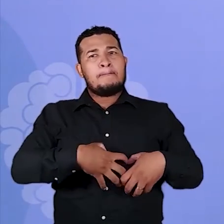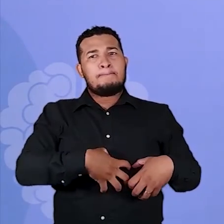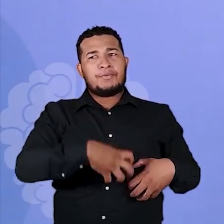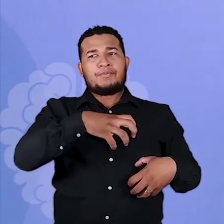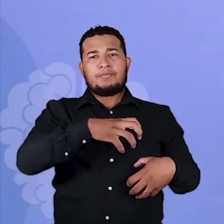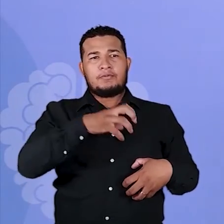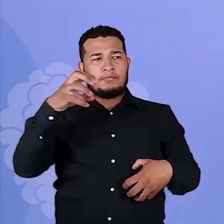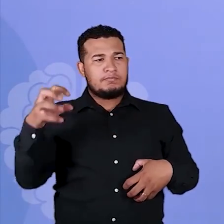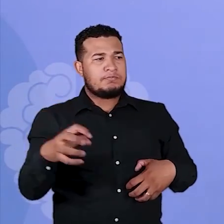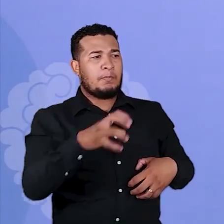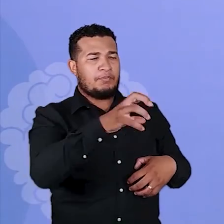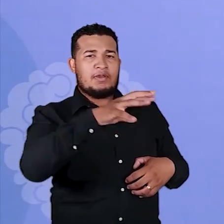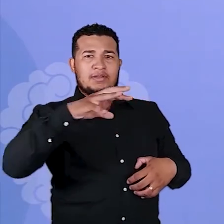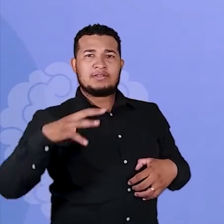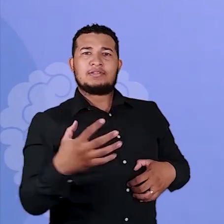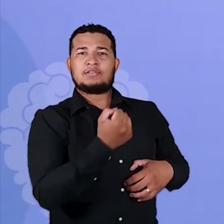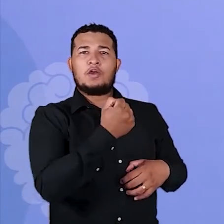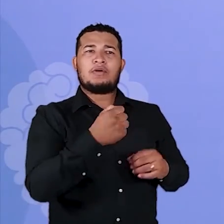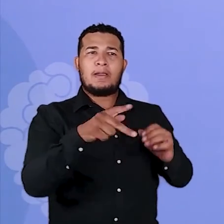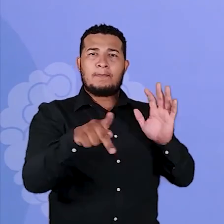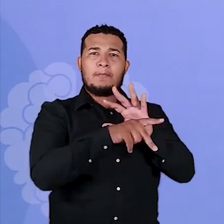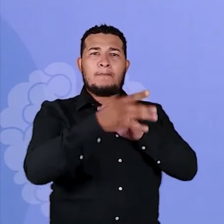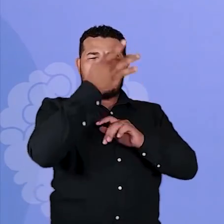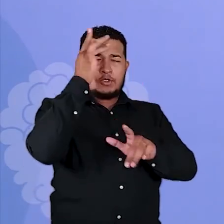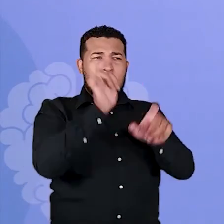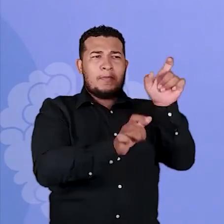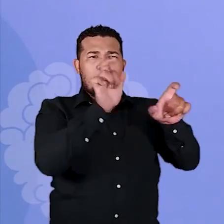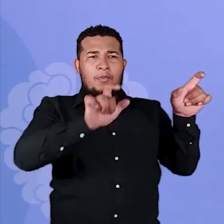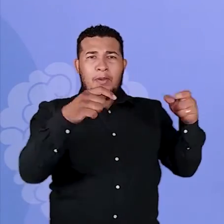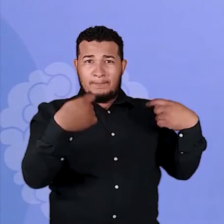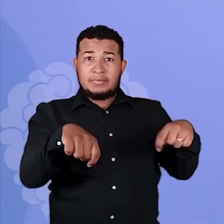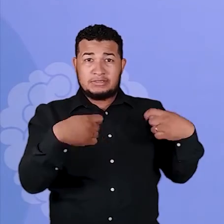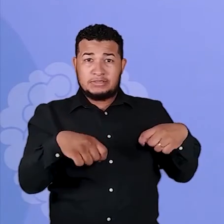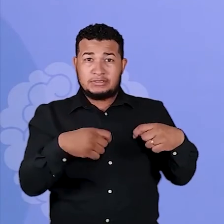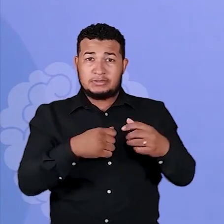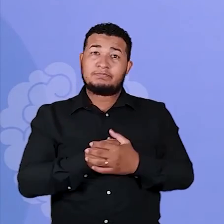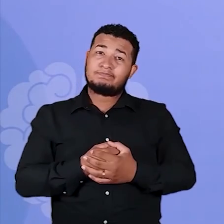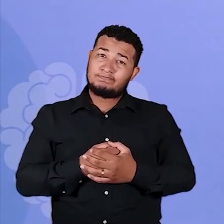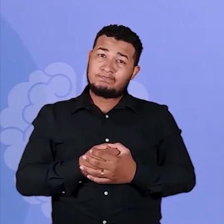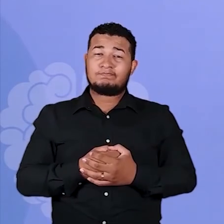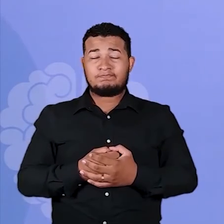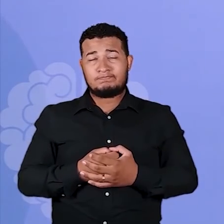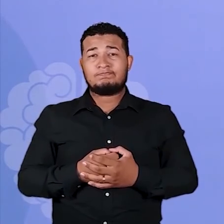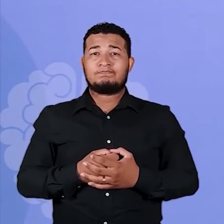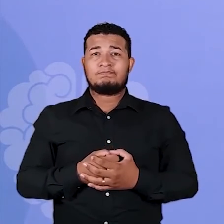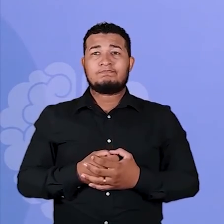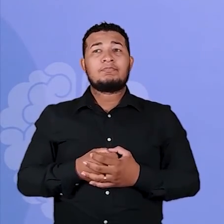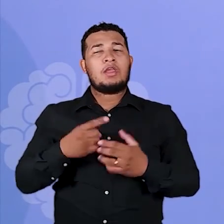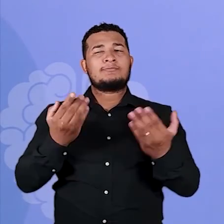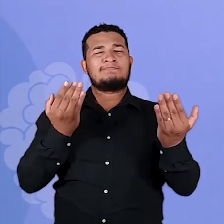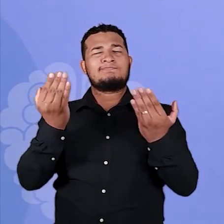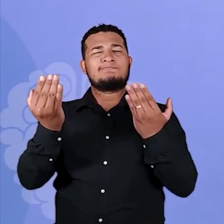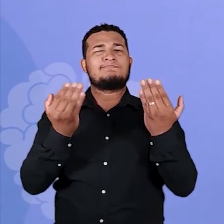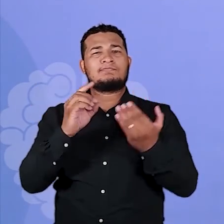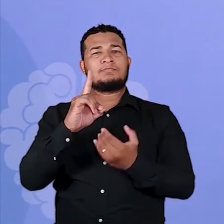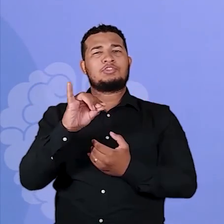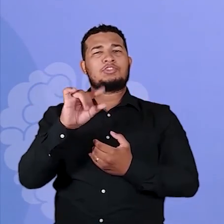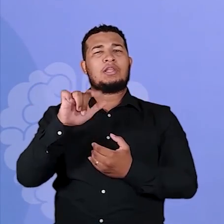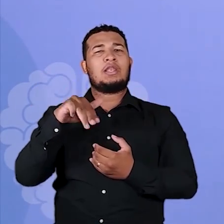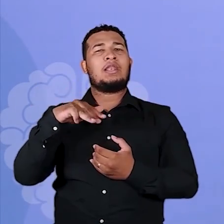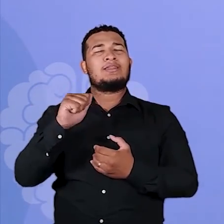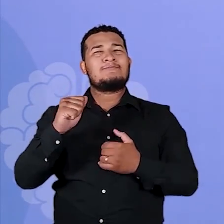esses órgãos, salvar as vidas de muitas pessoas que precisam de um transplante? Esse